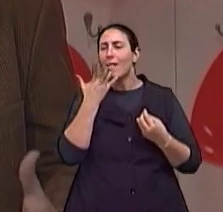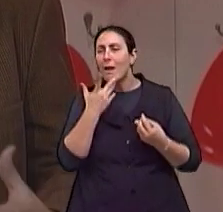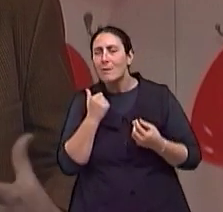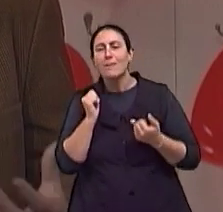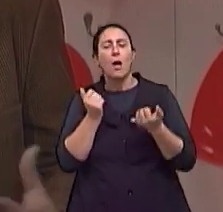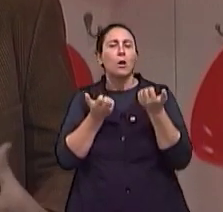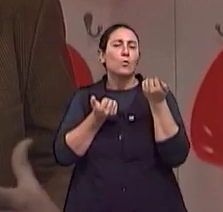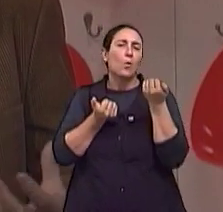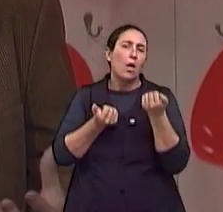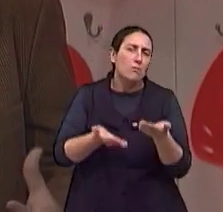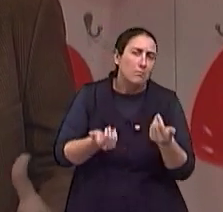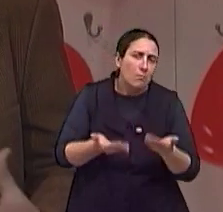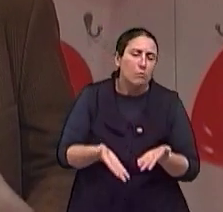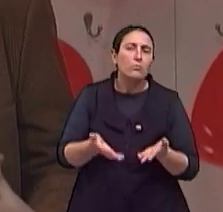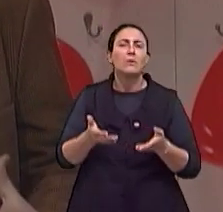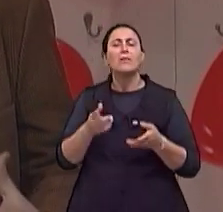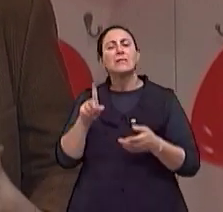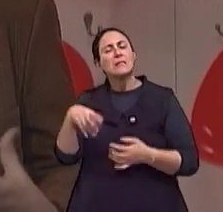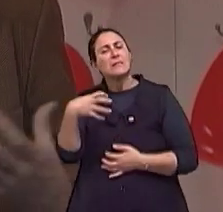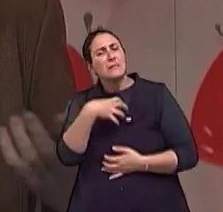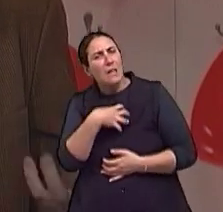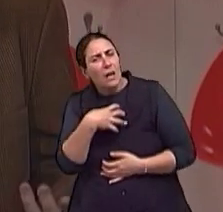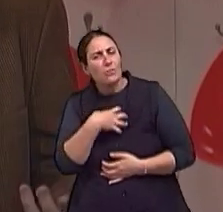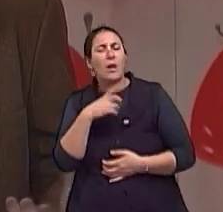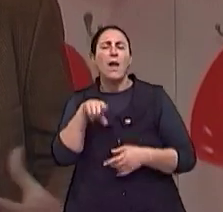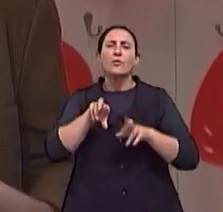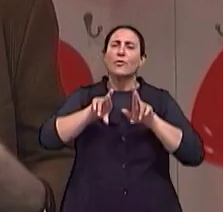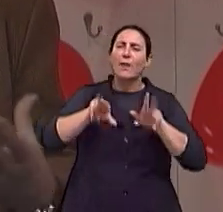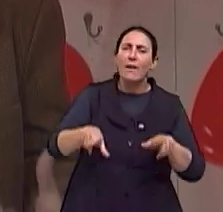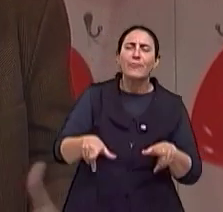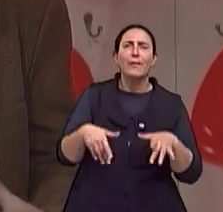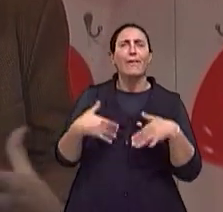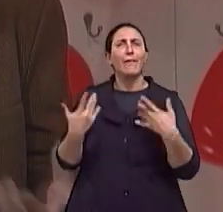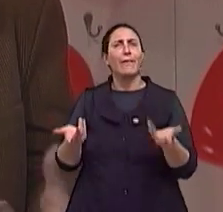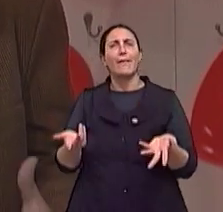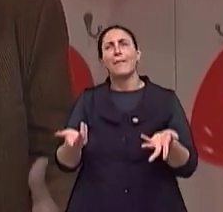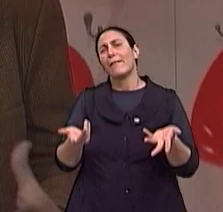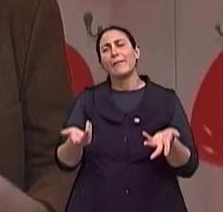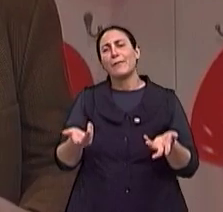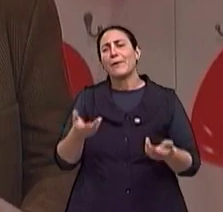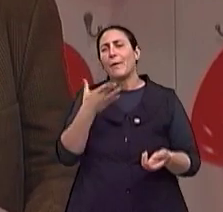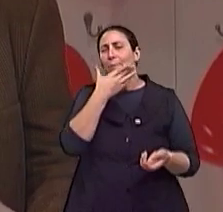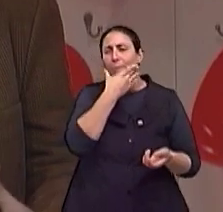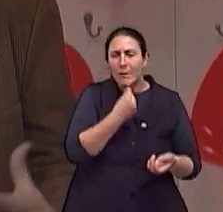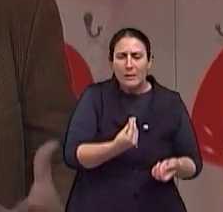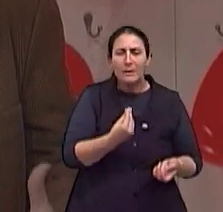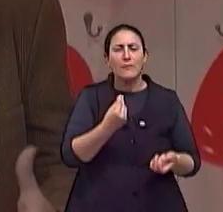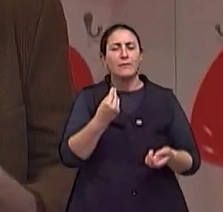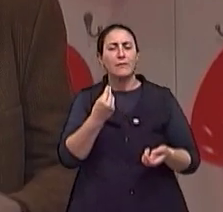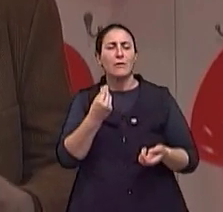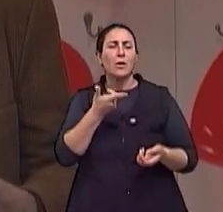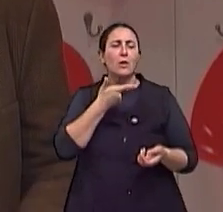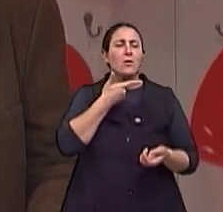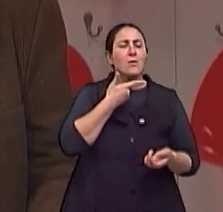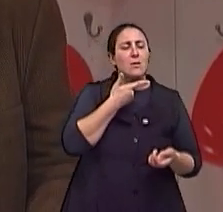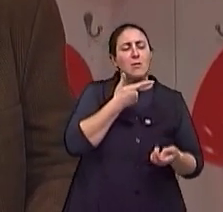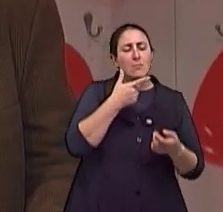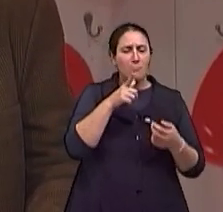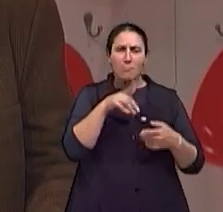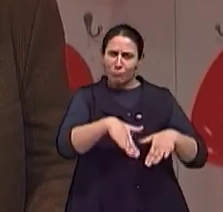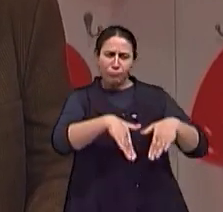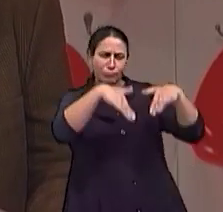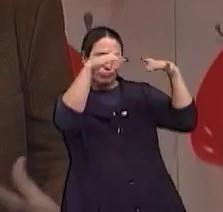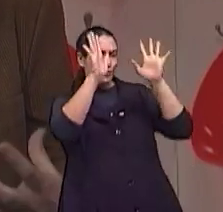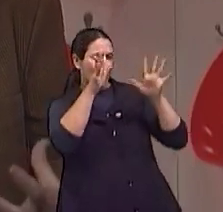crianças, adolescentes que sentem que são um pouco diferentes, que gostam, né? Meninos que gostam de meninas, meninos, meninas que gostam